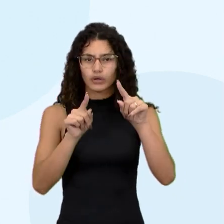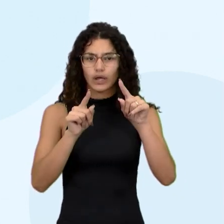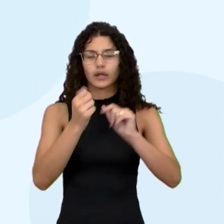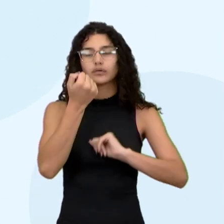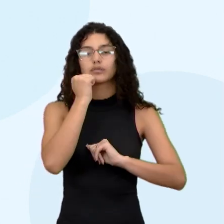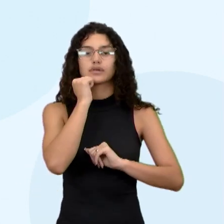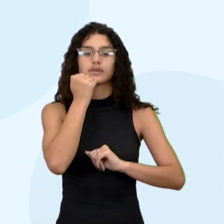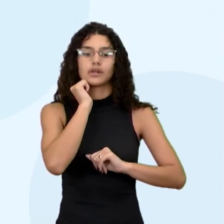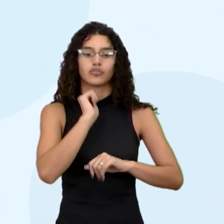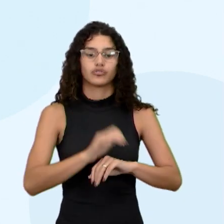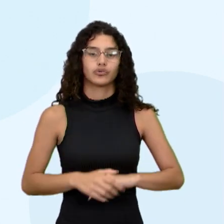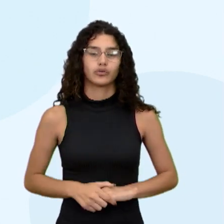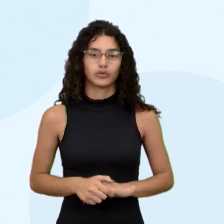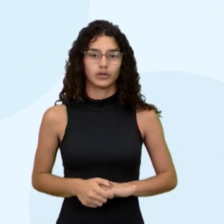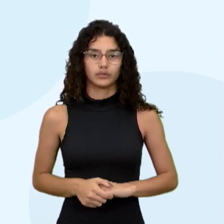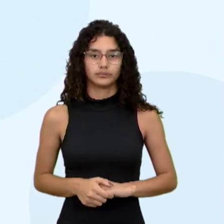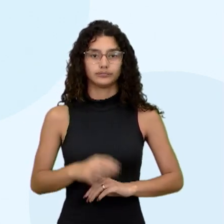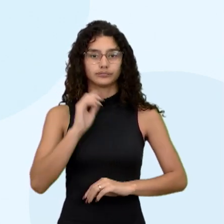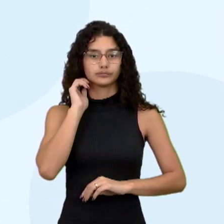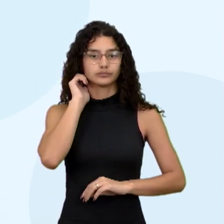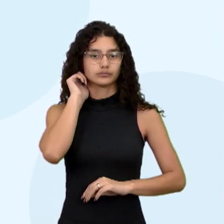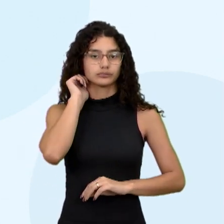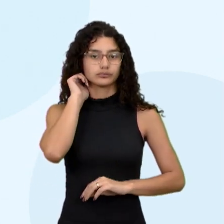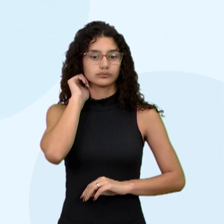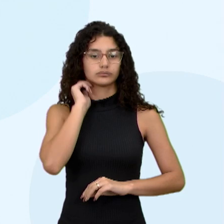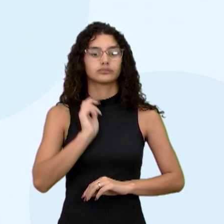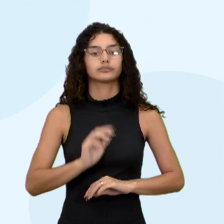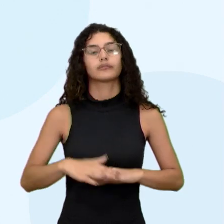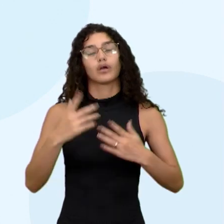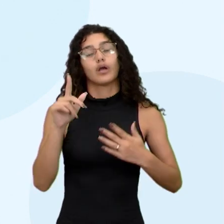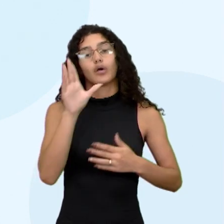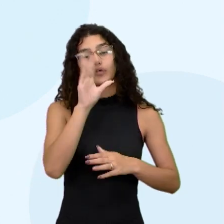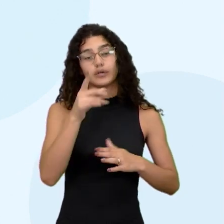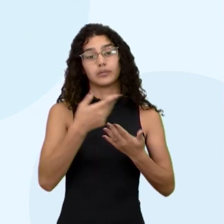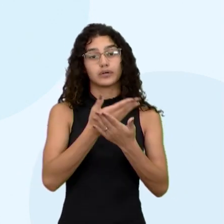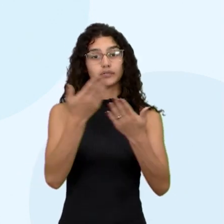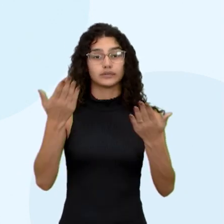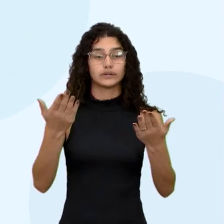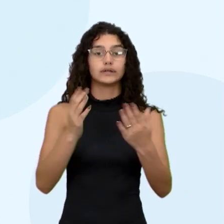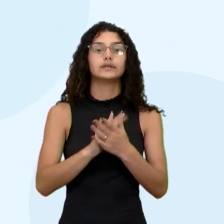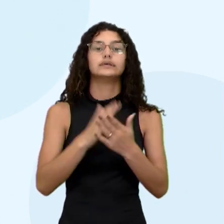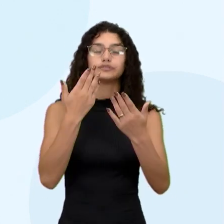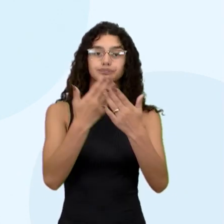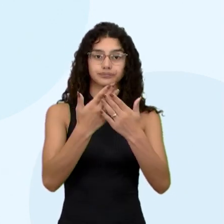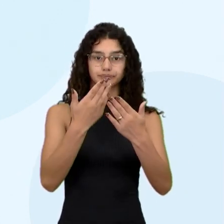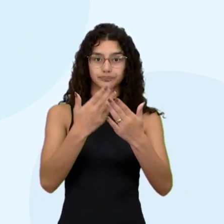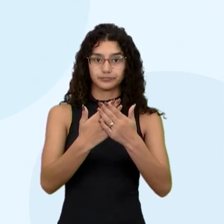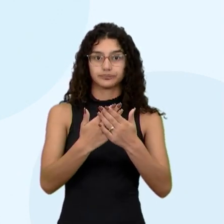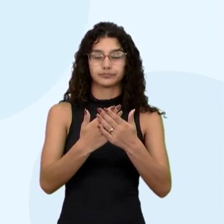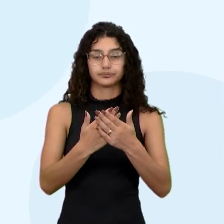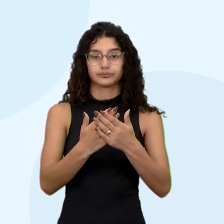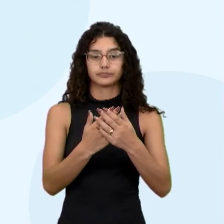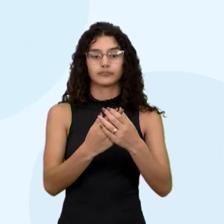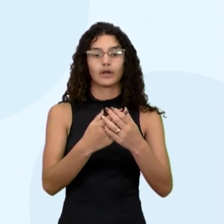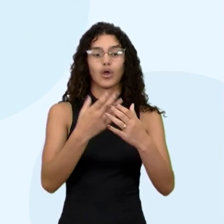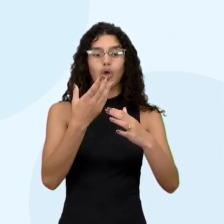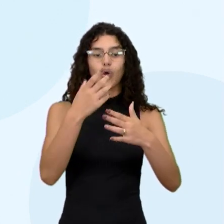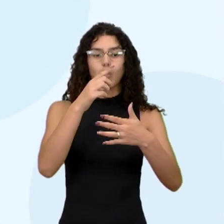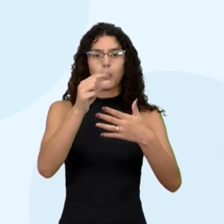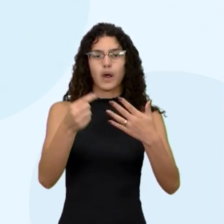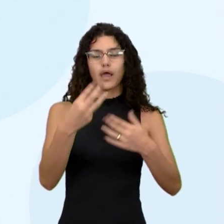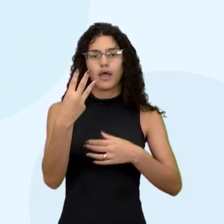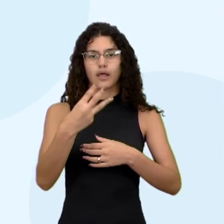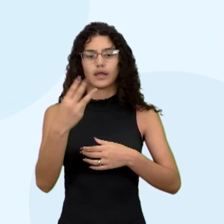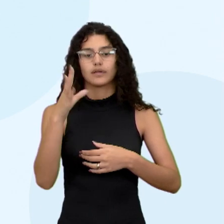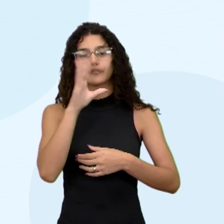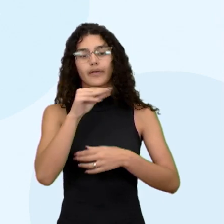dúvidas nos cientistas, né? Então, é o que eu falei para vocês, né? E nessas aulas aí desse componente 3 aí que fala de